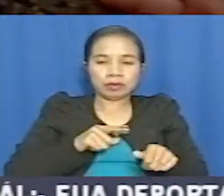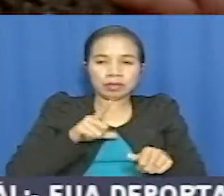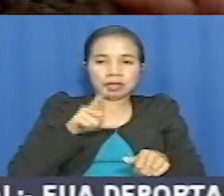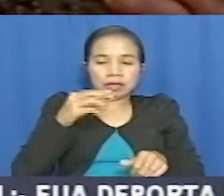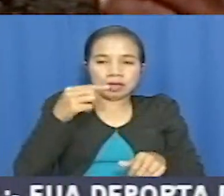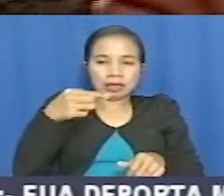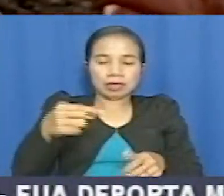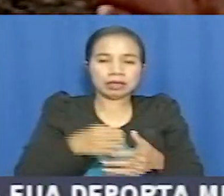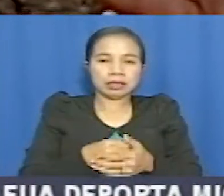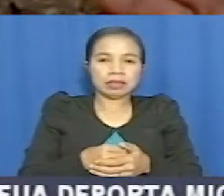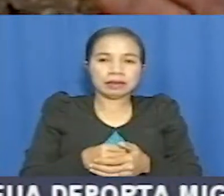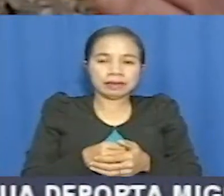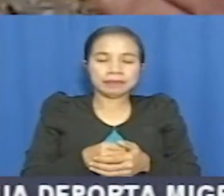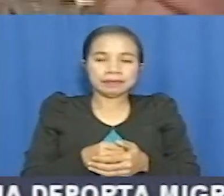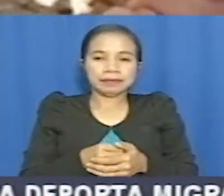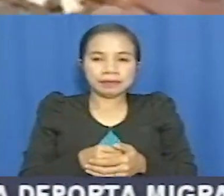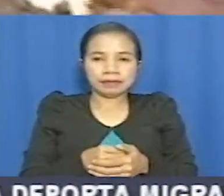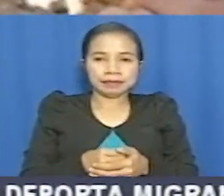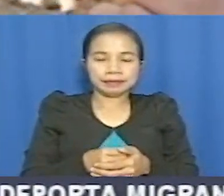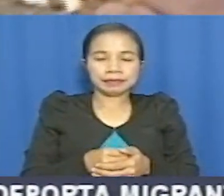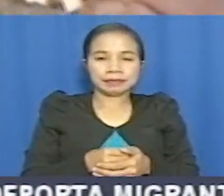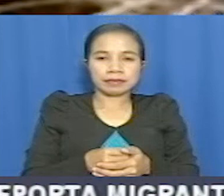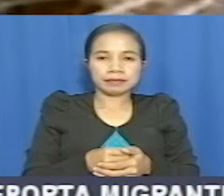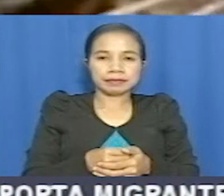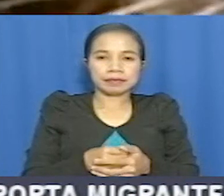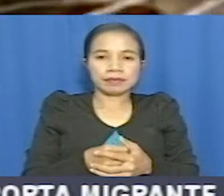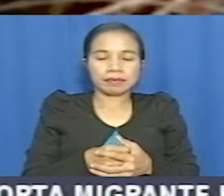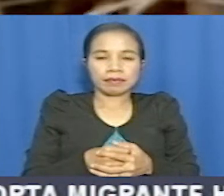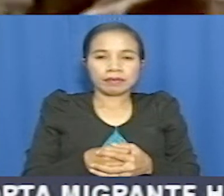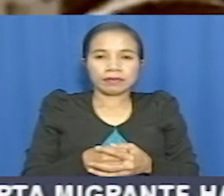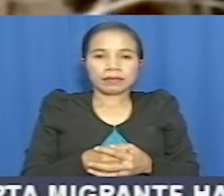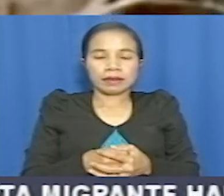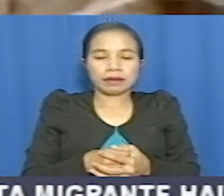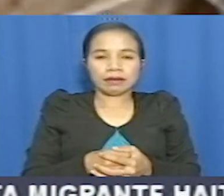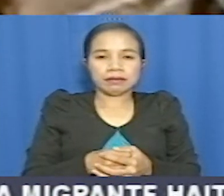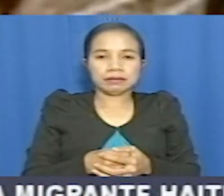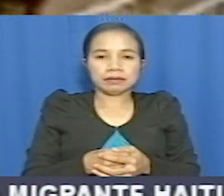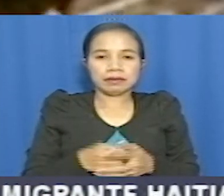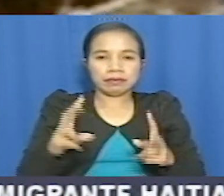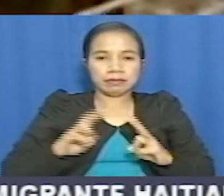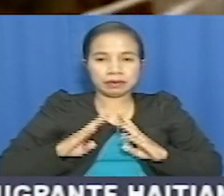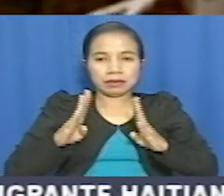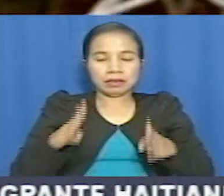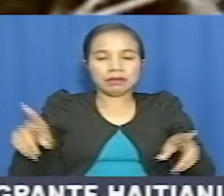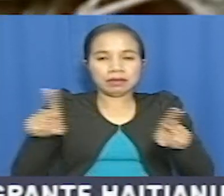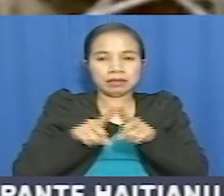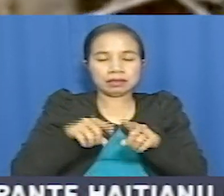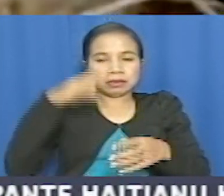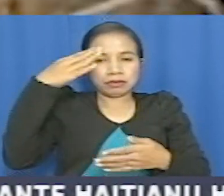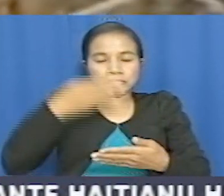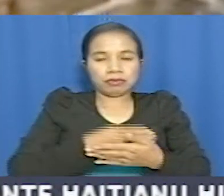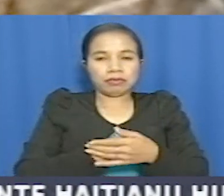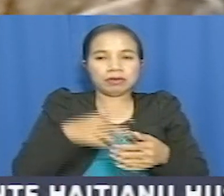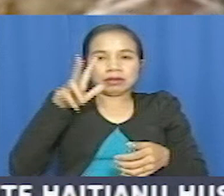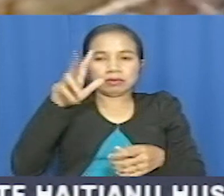Rihundatu Selimanulu Resinghat, Husi Aman Resirobo, no Inan Libatai, saudoso Nudar Wandatoluk